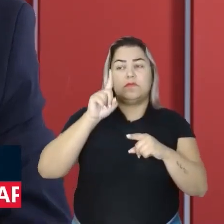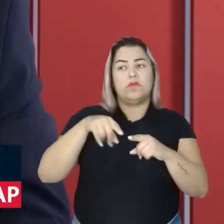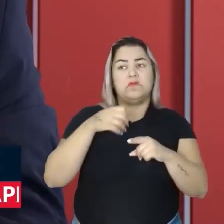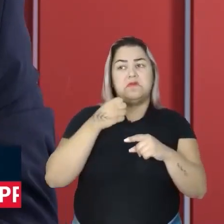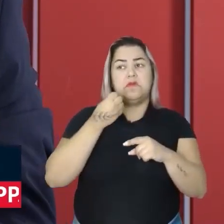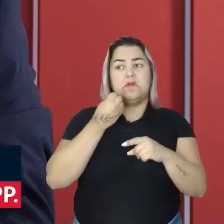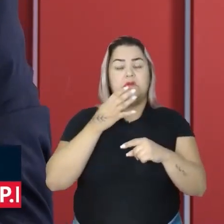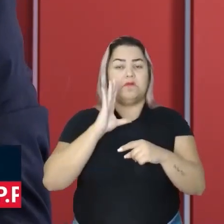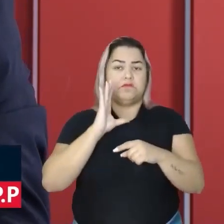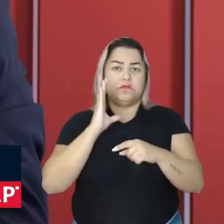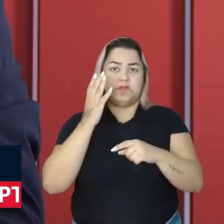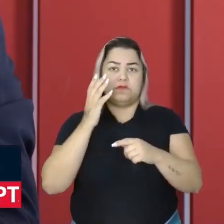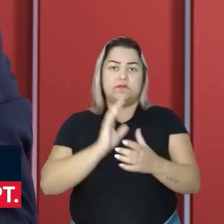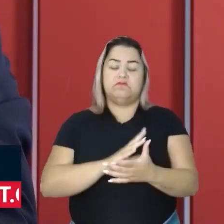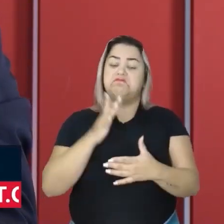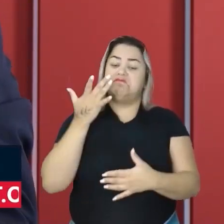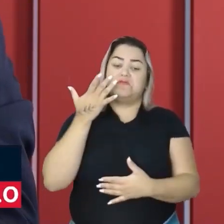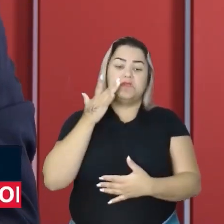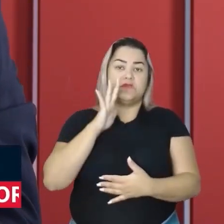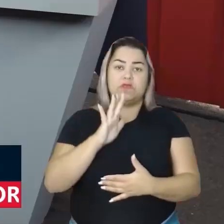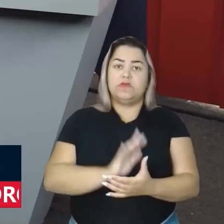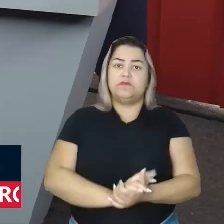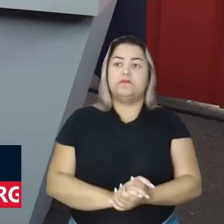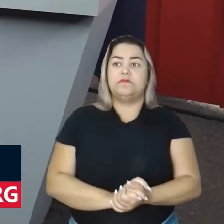solução? Não sei.